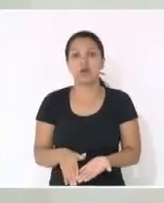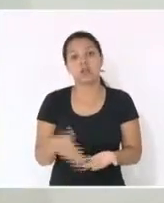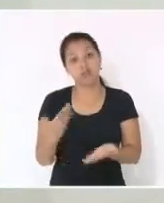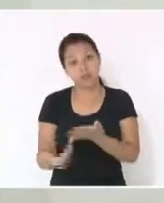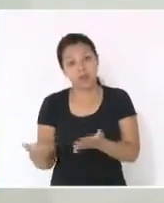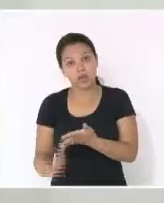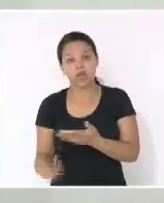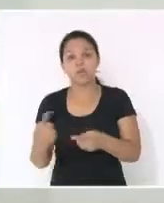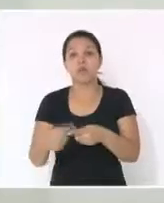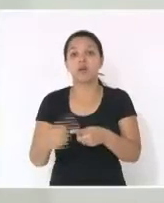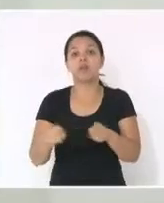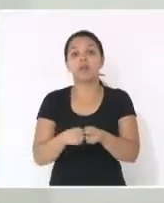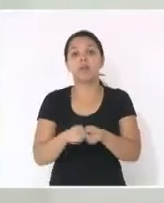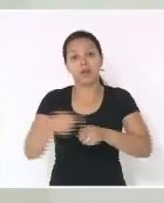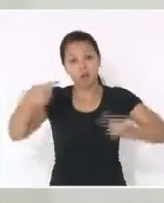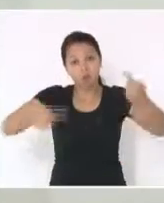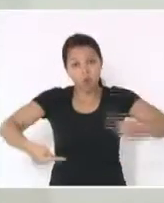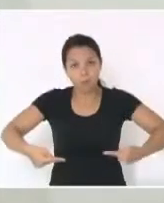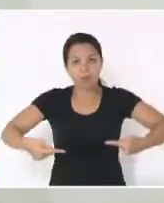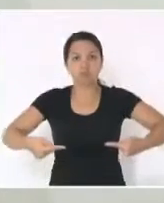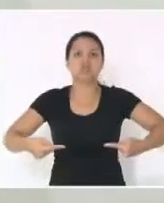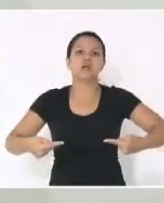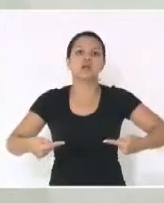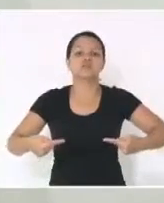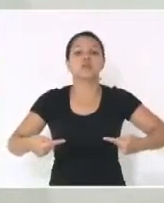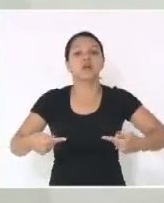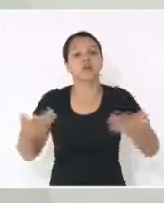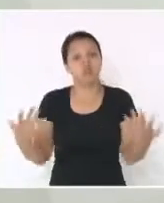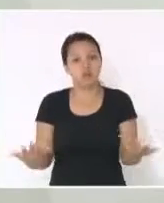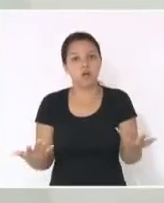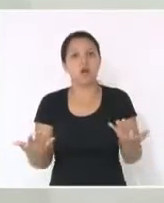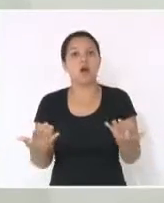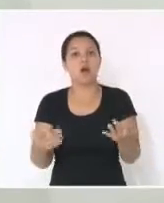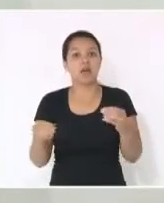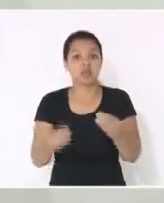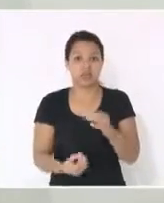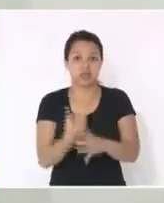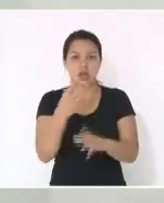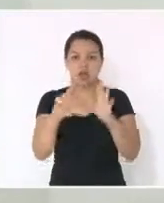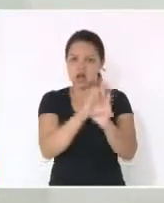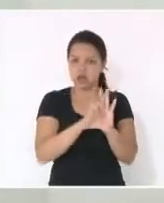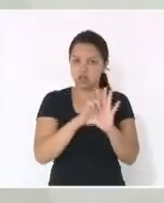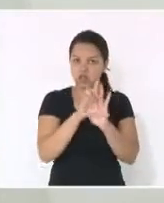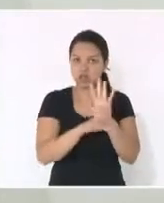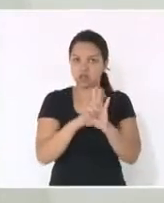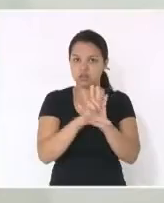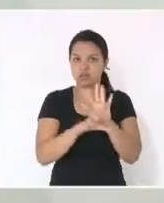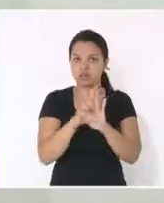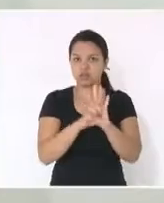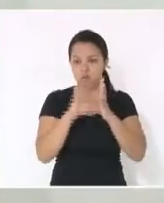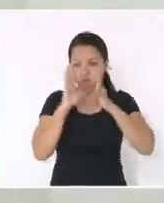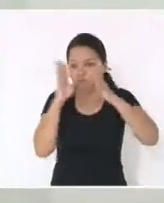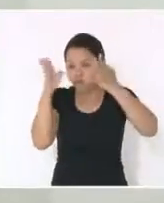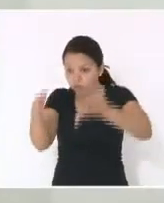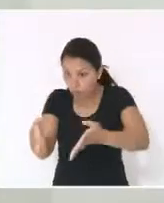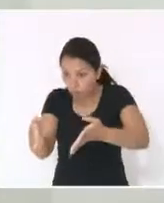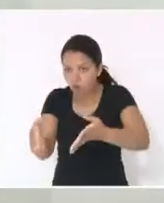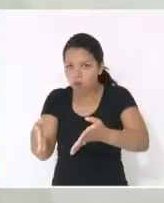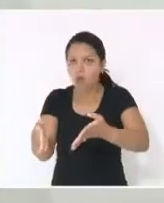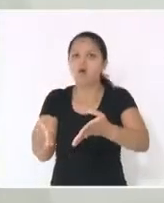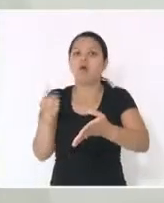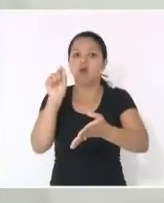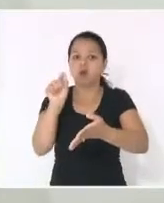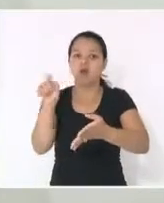não podemos criar uma legislação que não venha ao encontro da geração de empregos santa catarina tem um povo